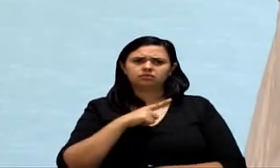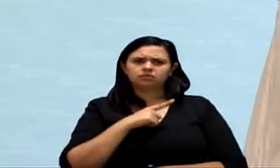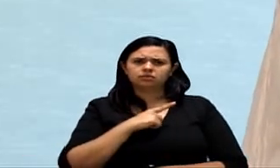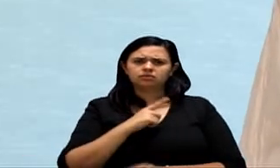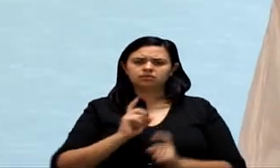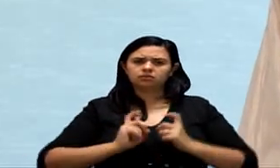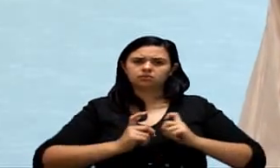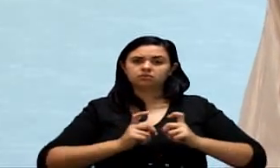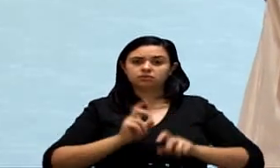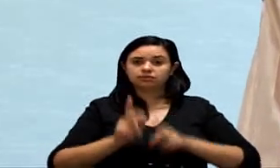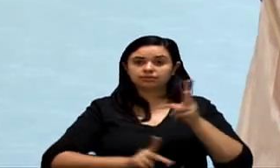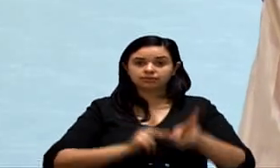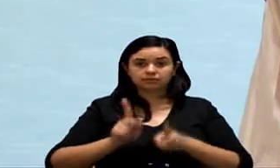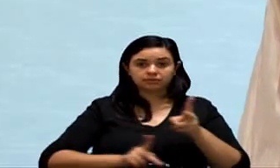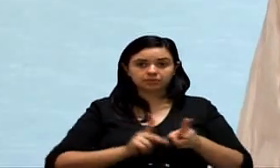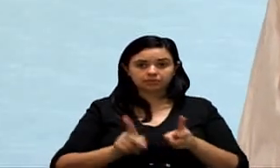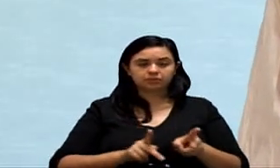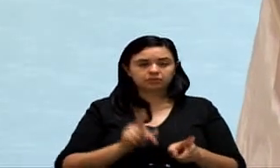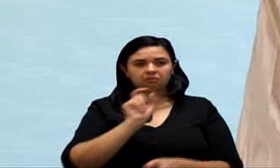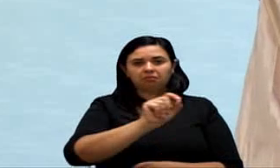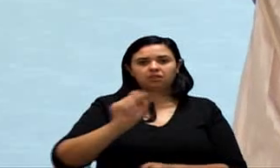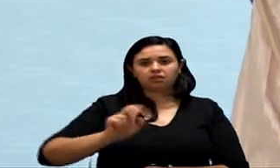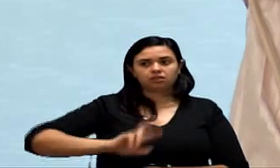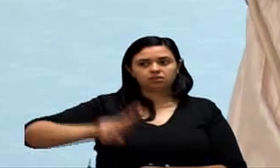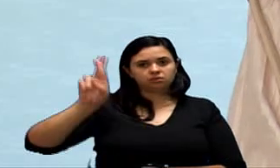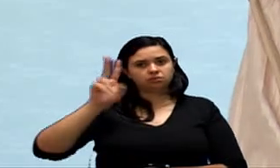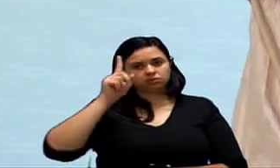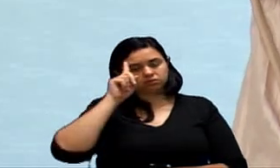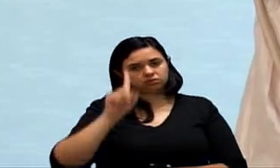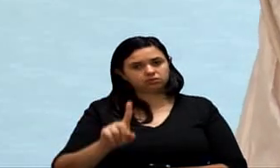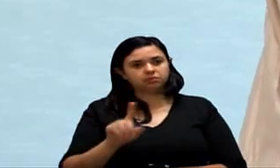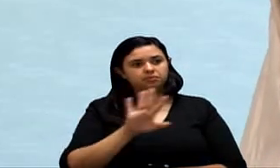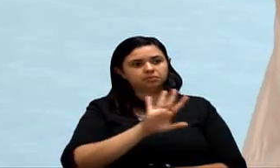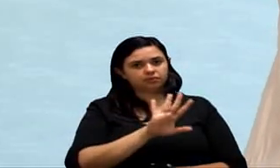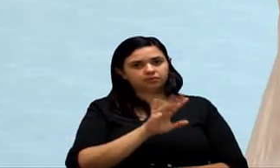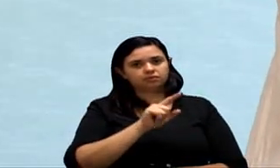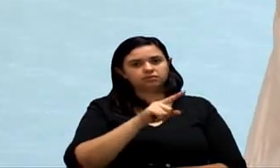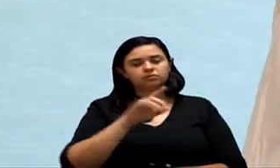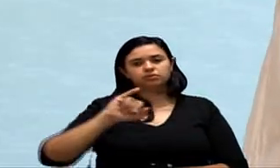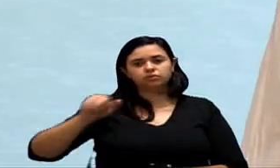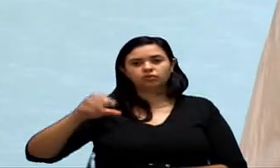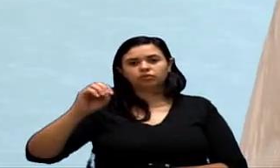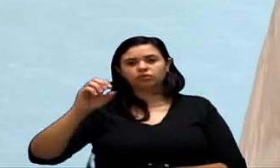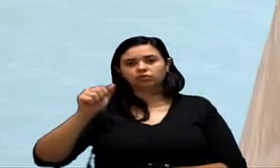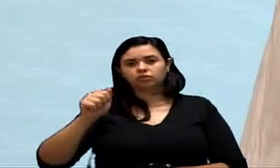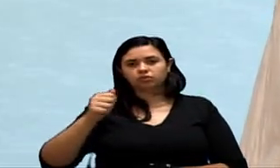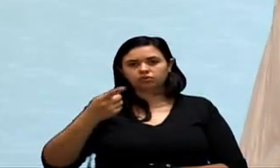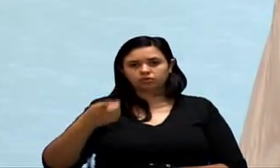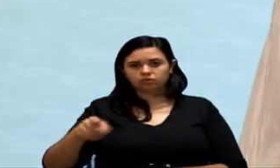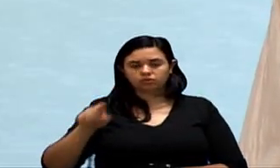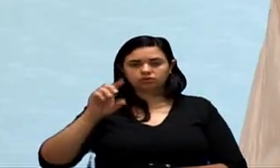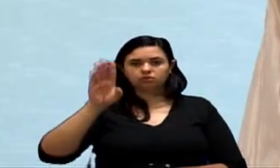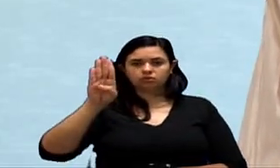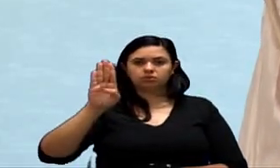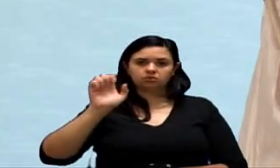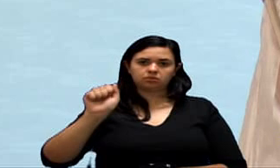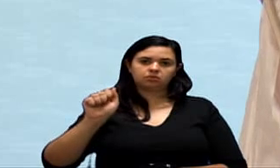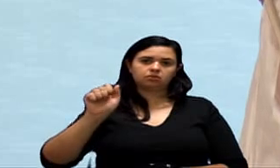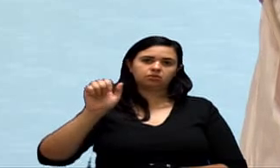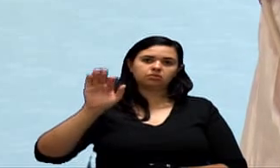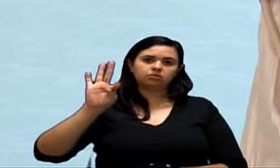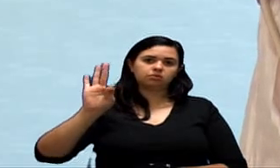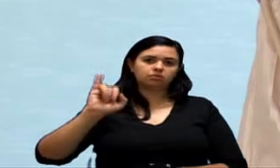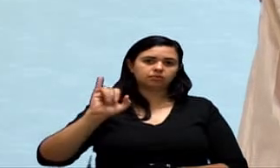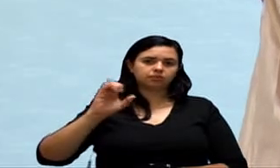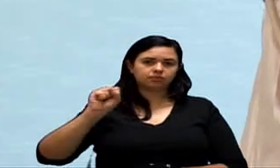vai chamar essa audiência, mas o desembargador João Batista pediu que nós falássemos desse tema hoje. Extremamente